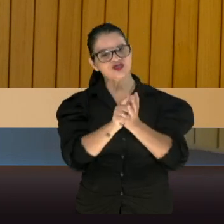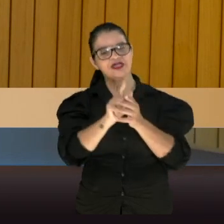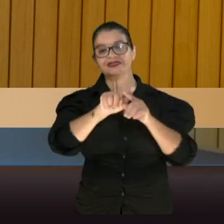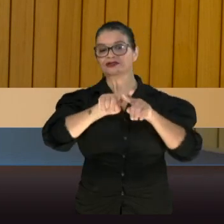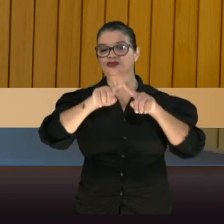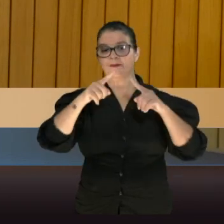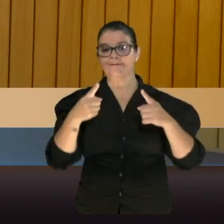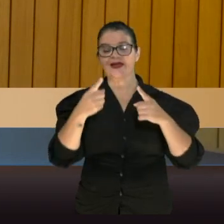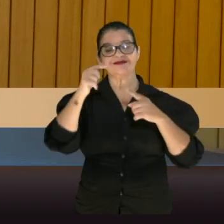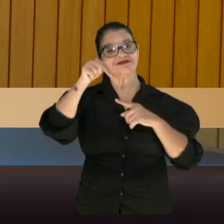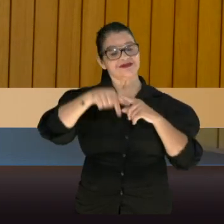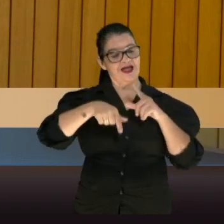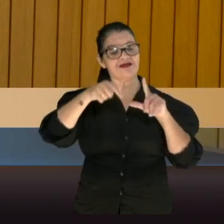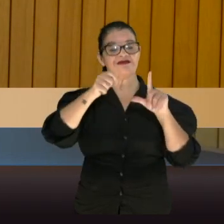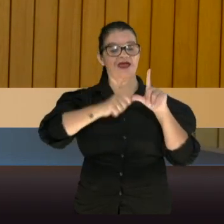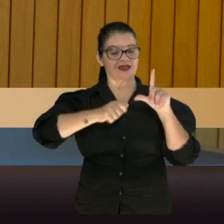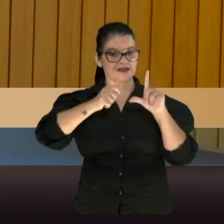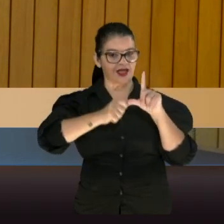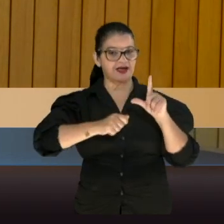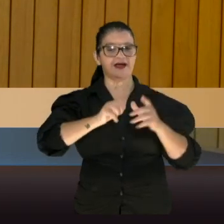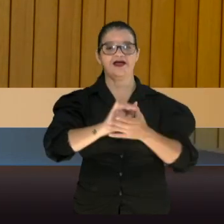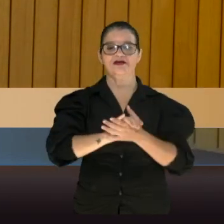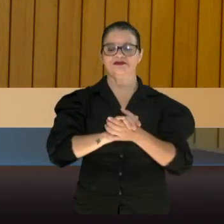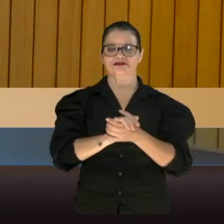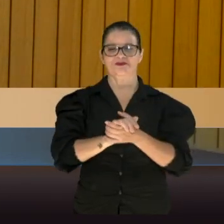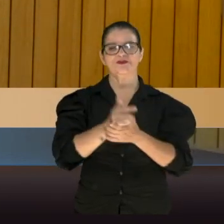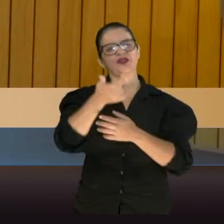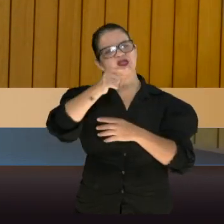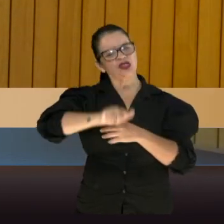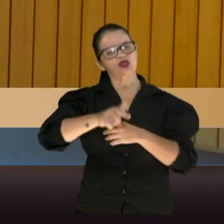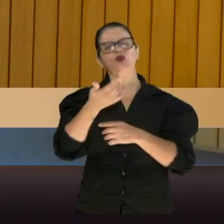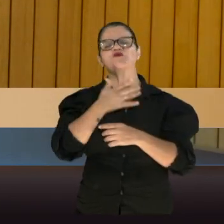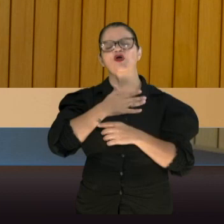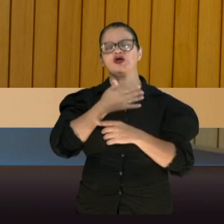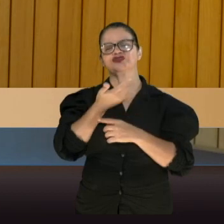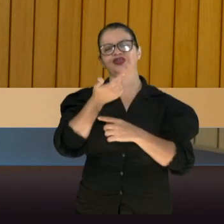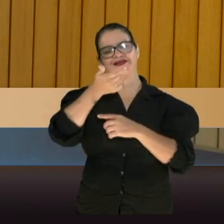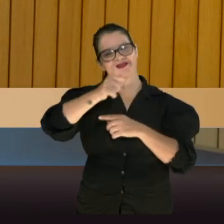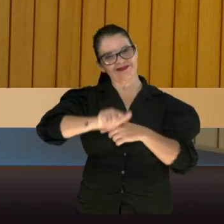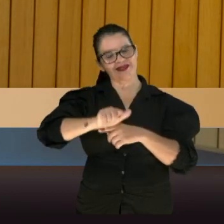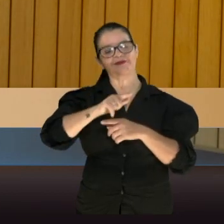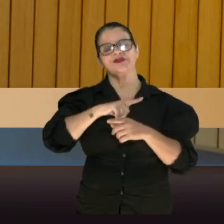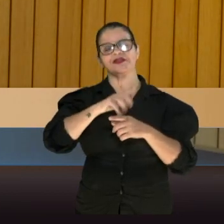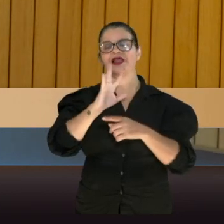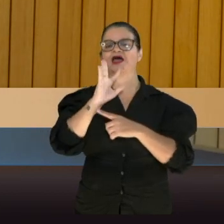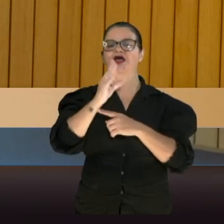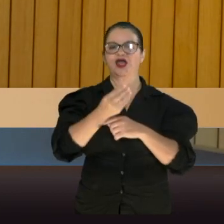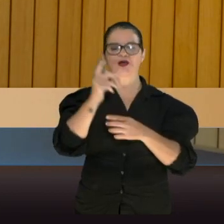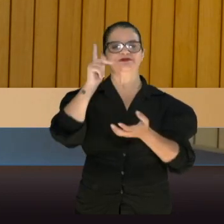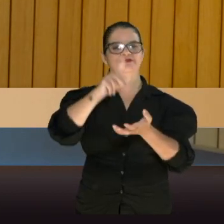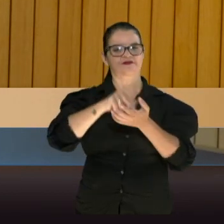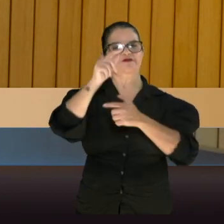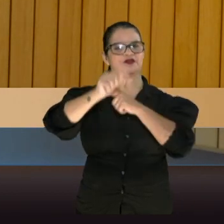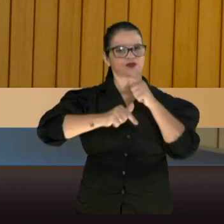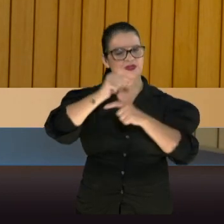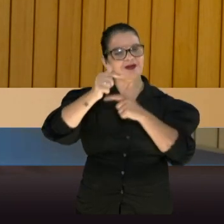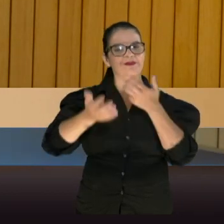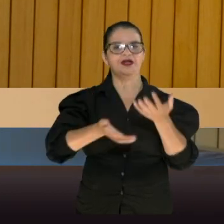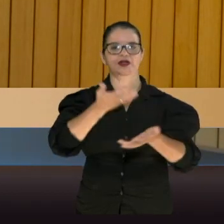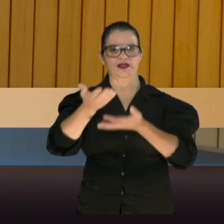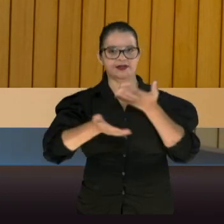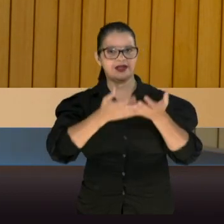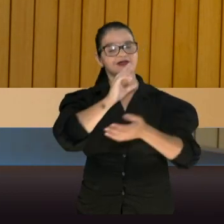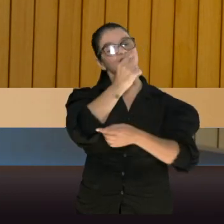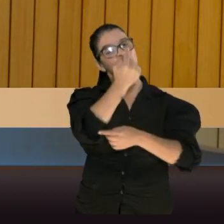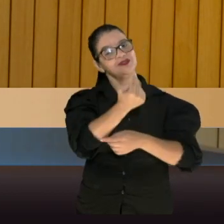mas essa casa, ela, mais uma vez eu gostaria de repetir, ela reconhece de fato o trabalho e a dedicação